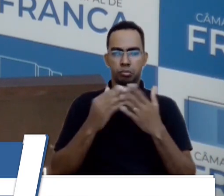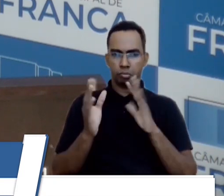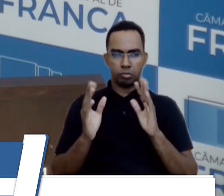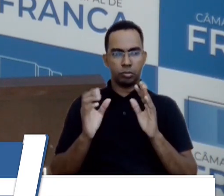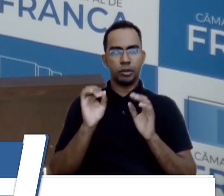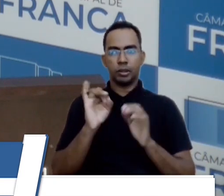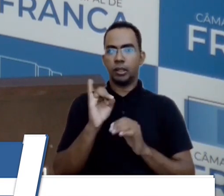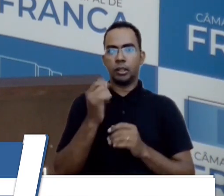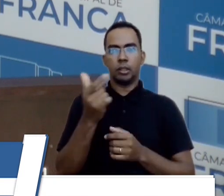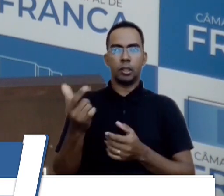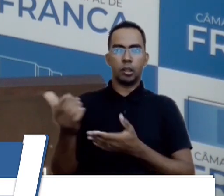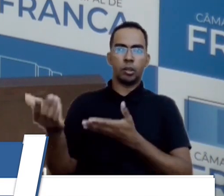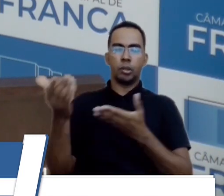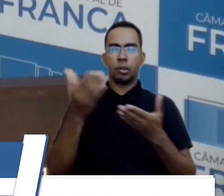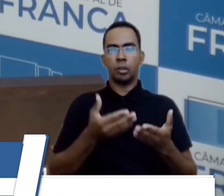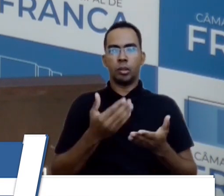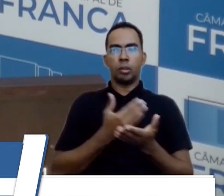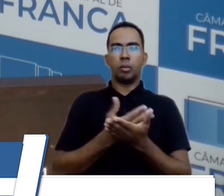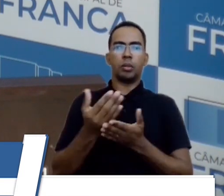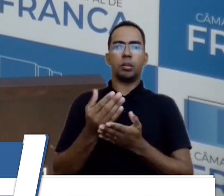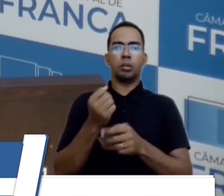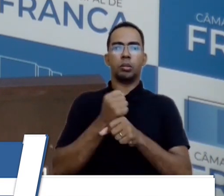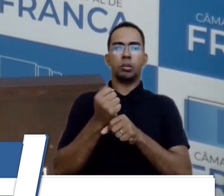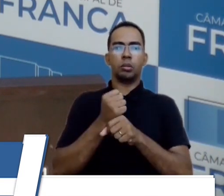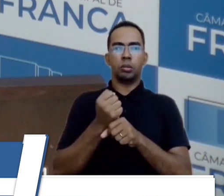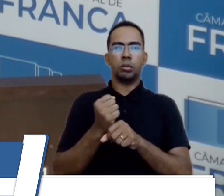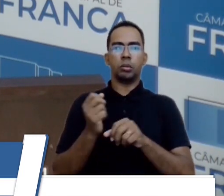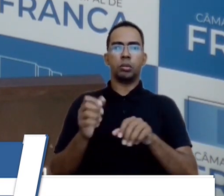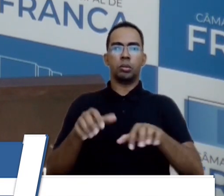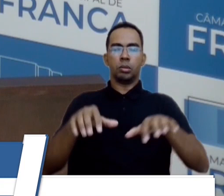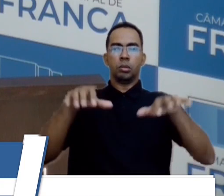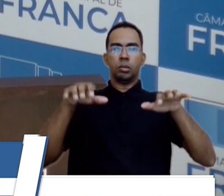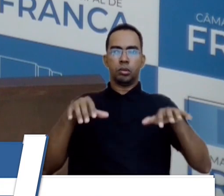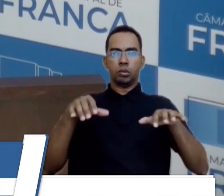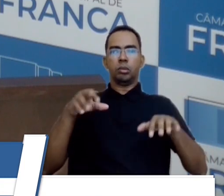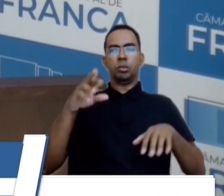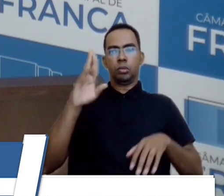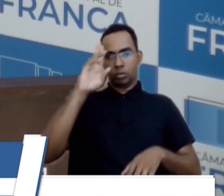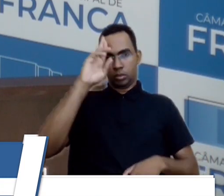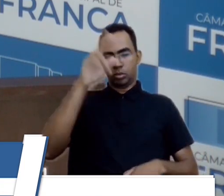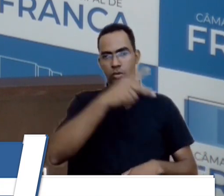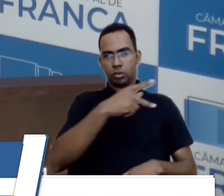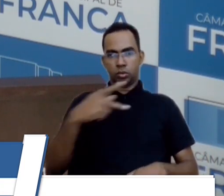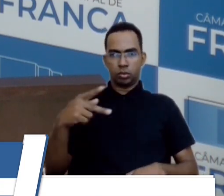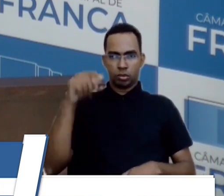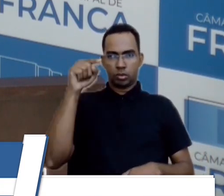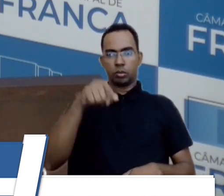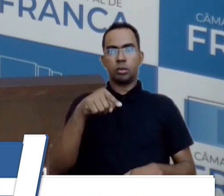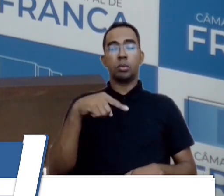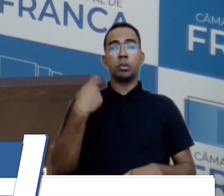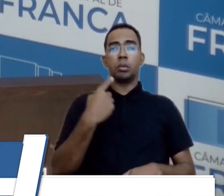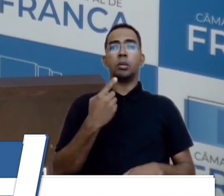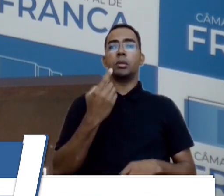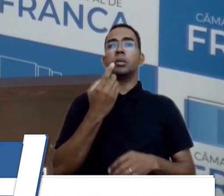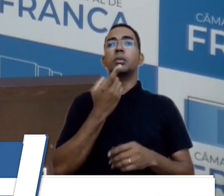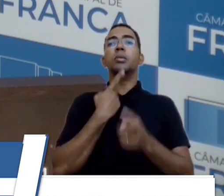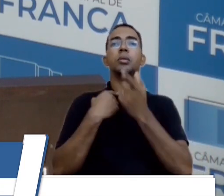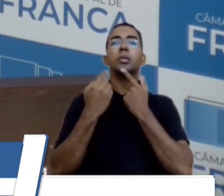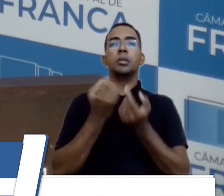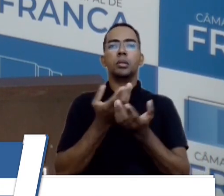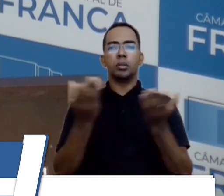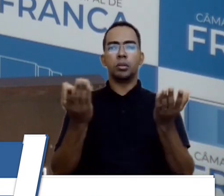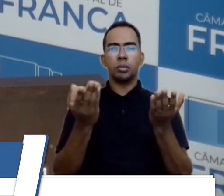para participar no começo do ano, na posse do atual presidente dessa legislatura, desejamos a todos um